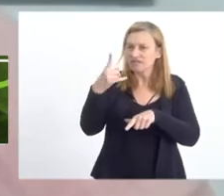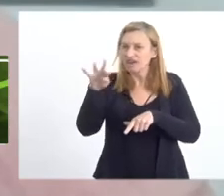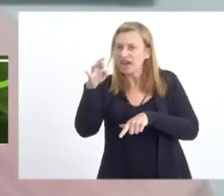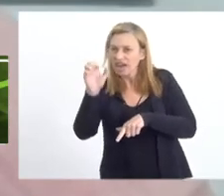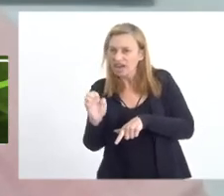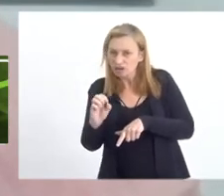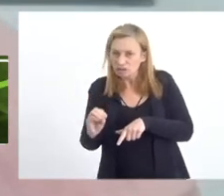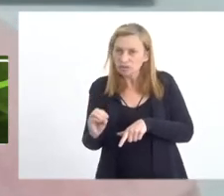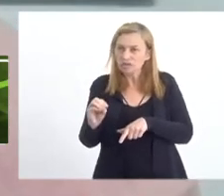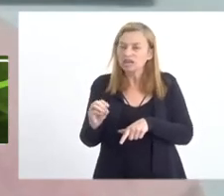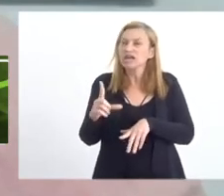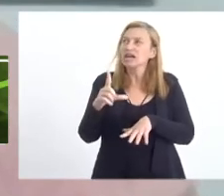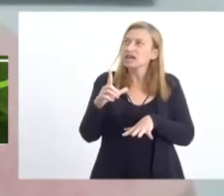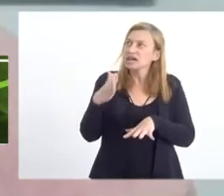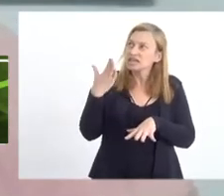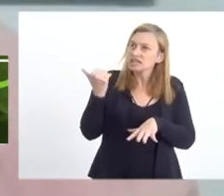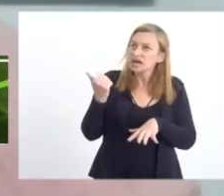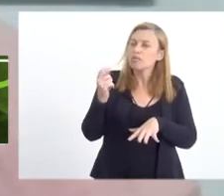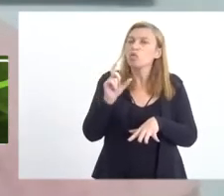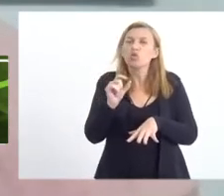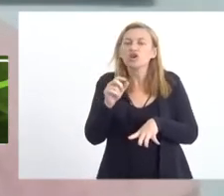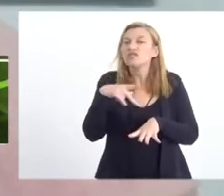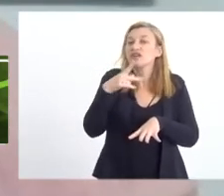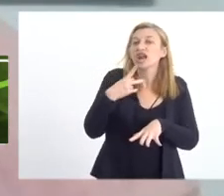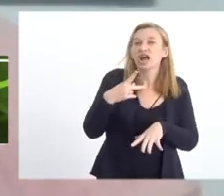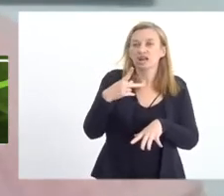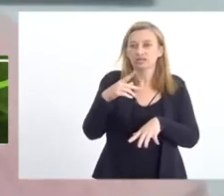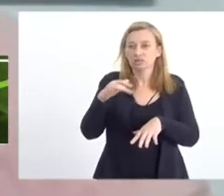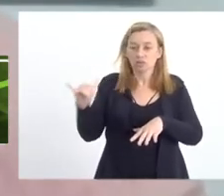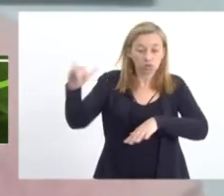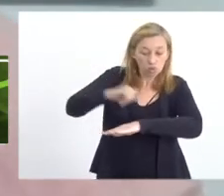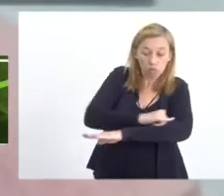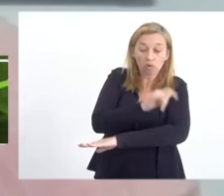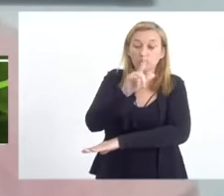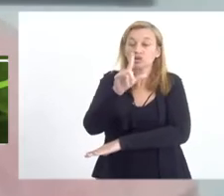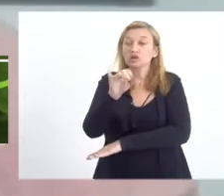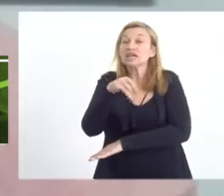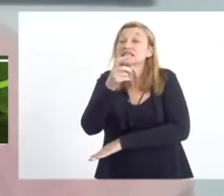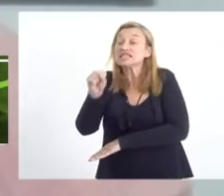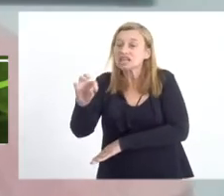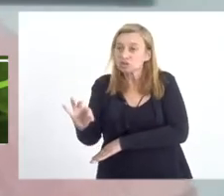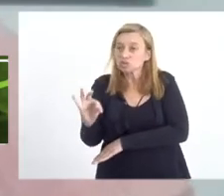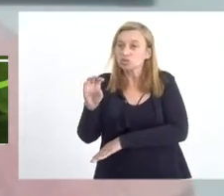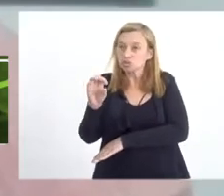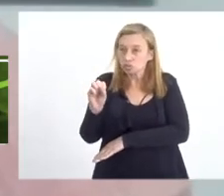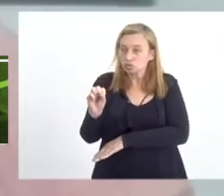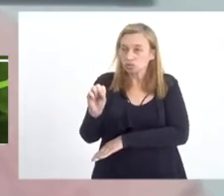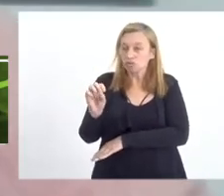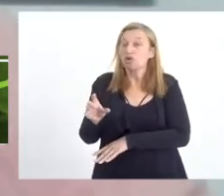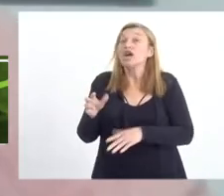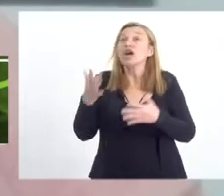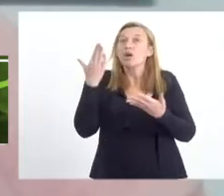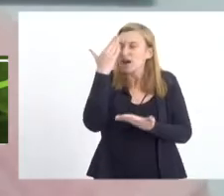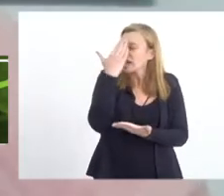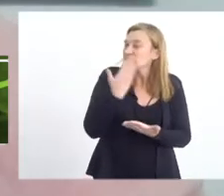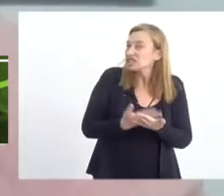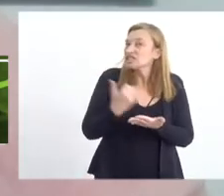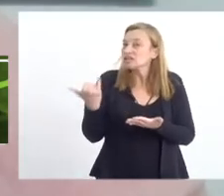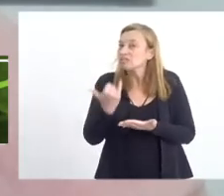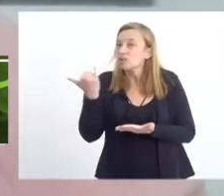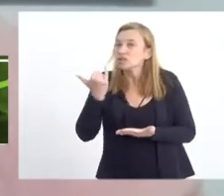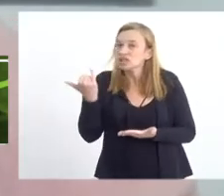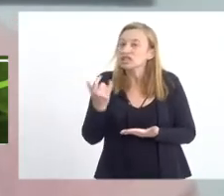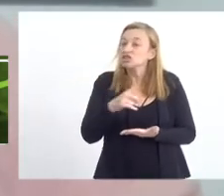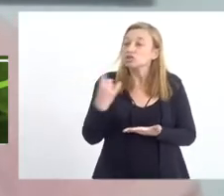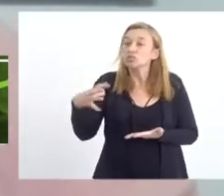quanto ao que falar sobre o aeroporto Santos Dumont. Então, acredito que seria prudente se nós